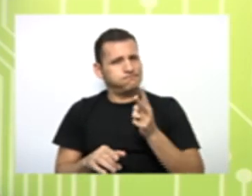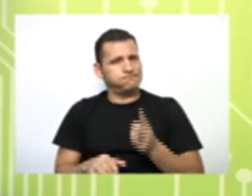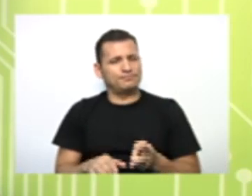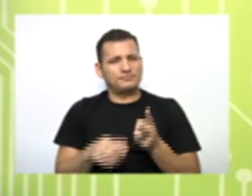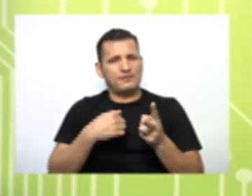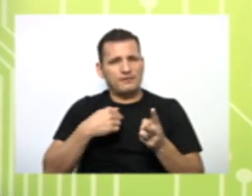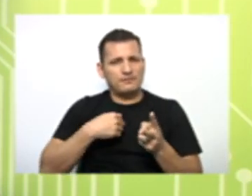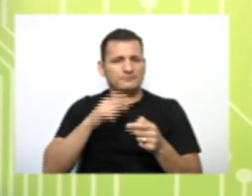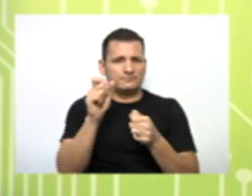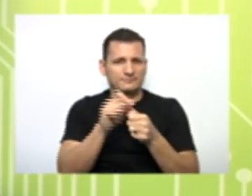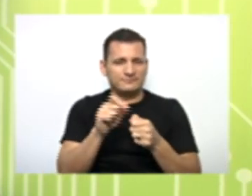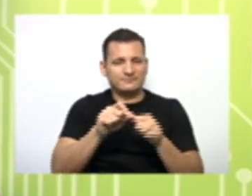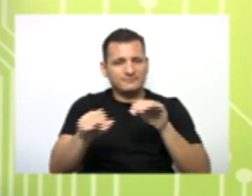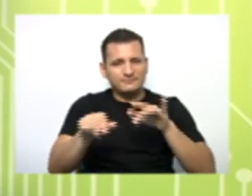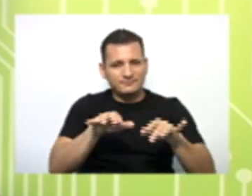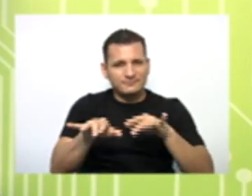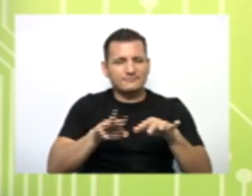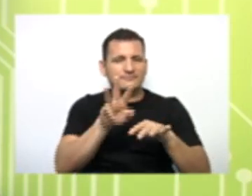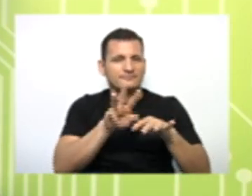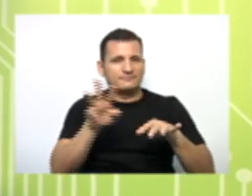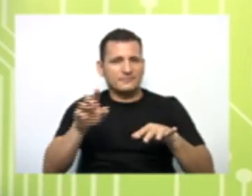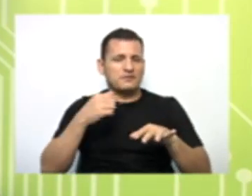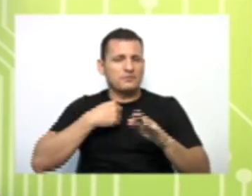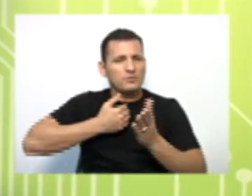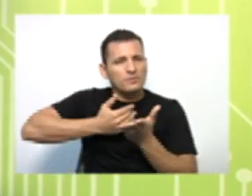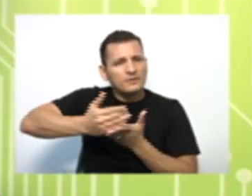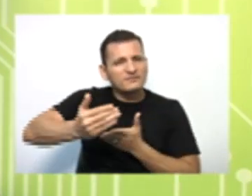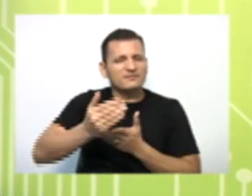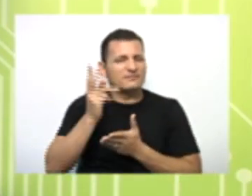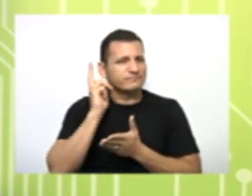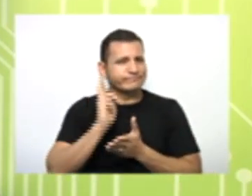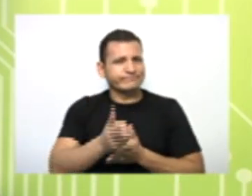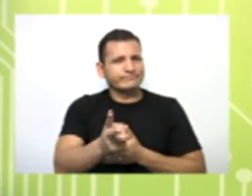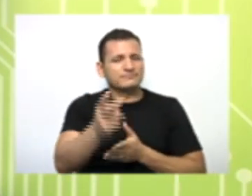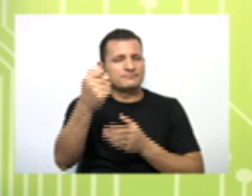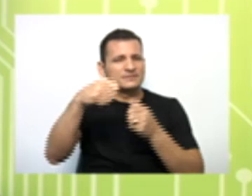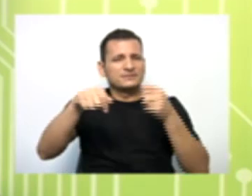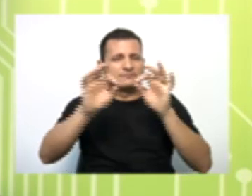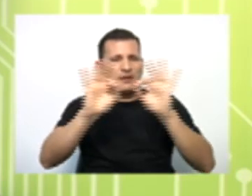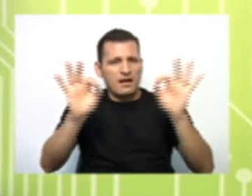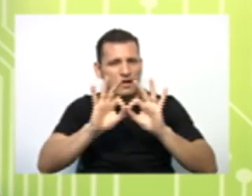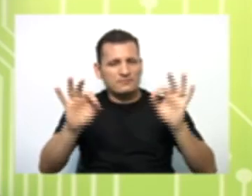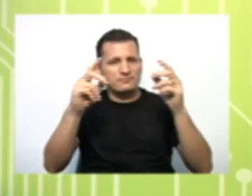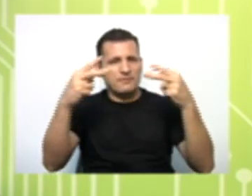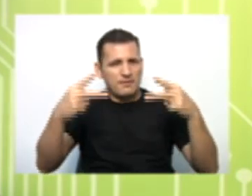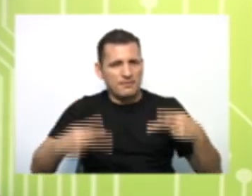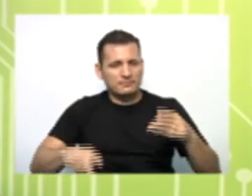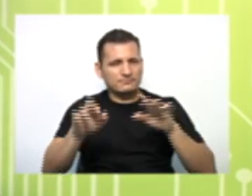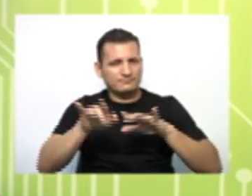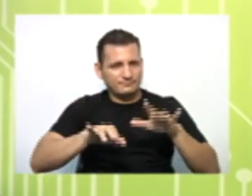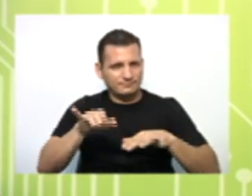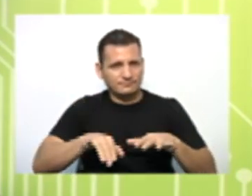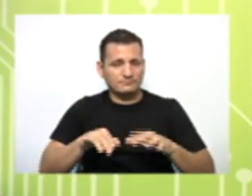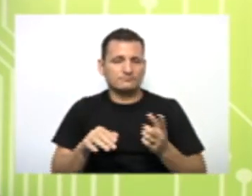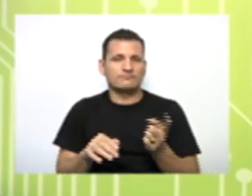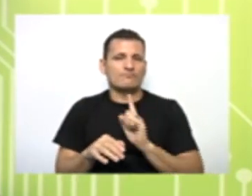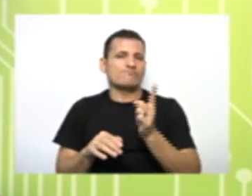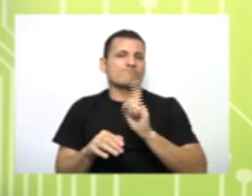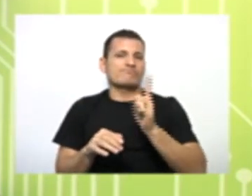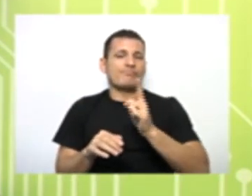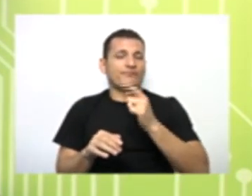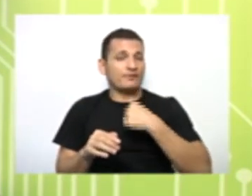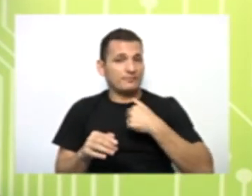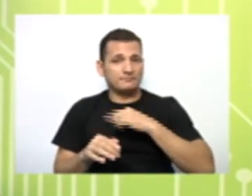desenvolver uma página, só para começar eu vou ter que escrever aquele monte de linha. Não, tá? Eu